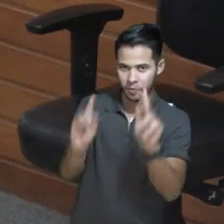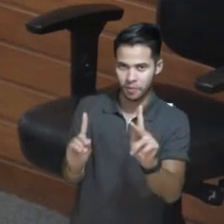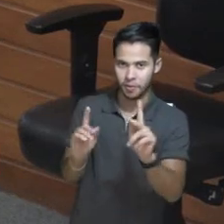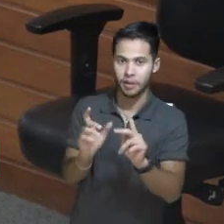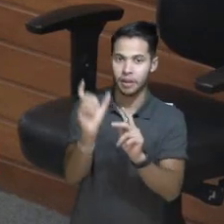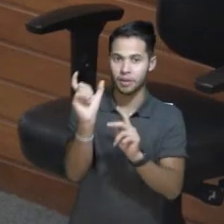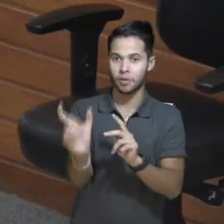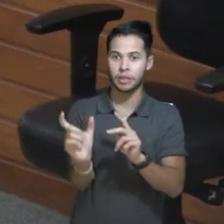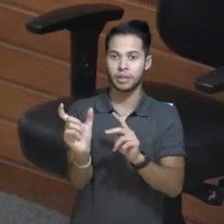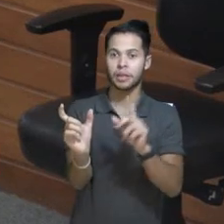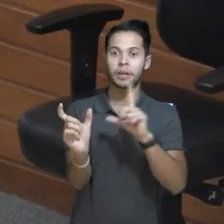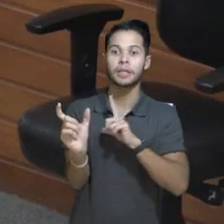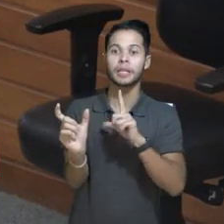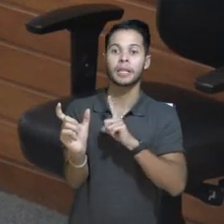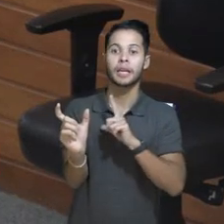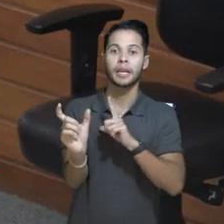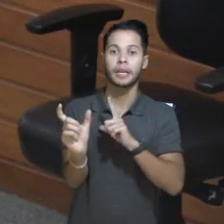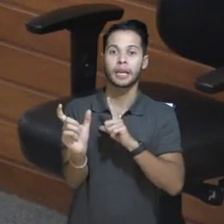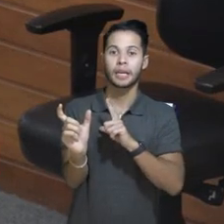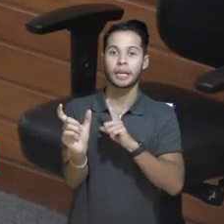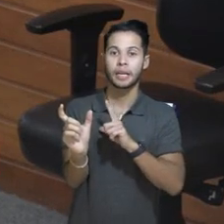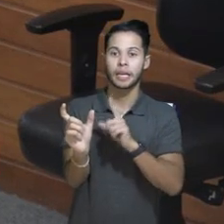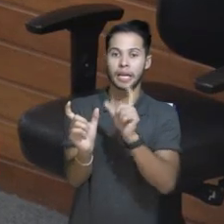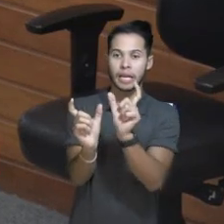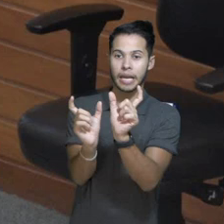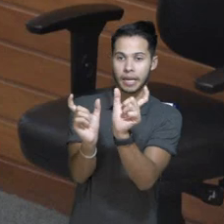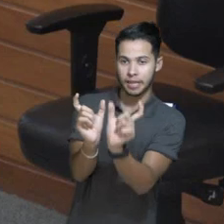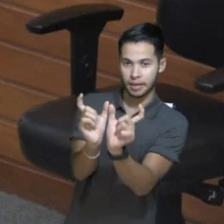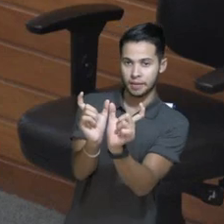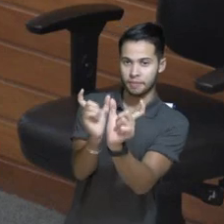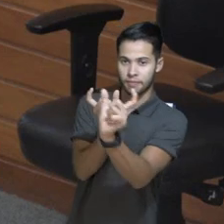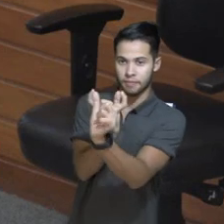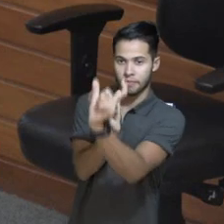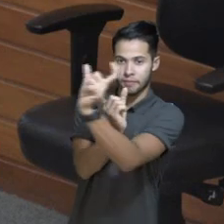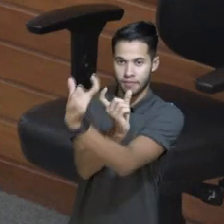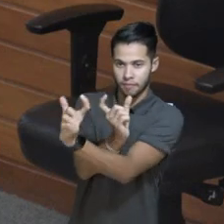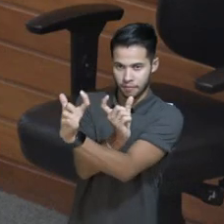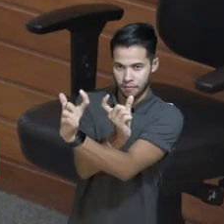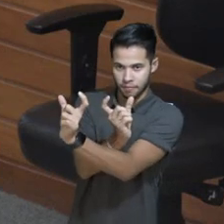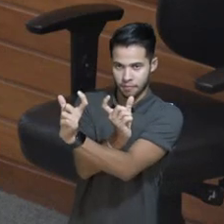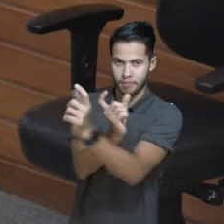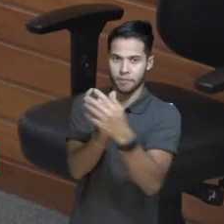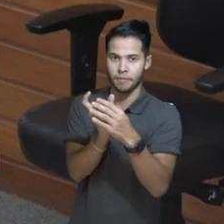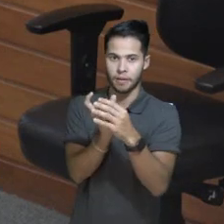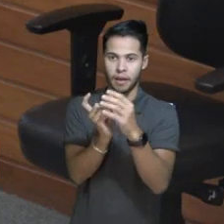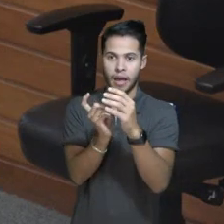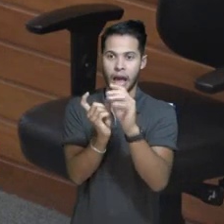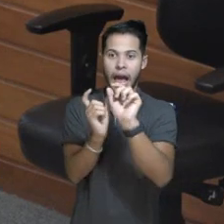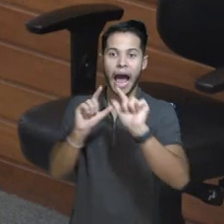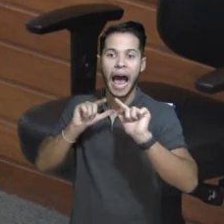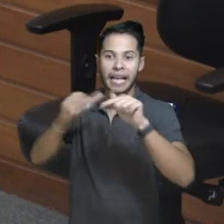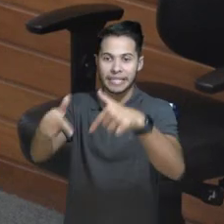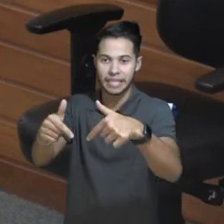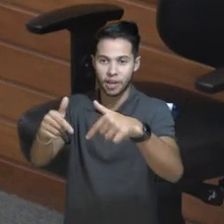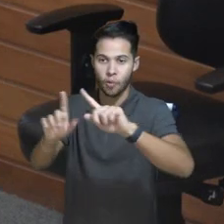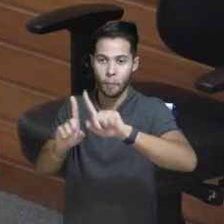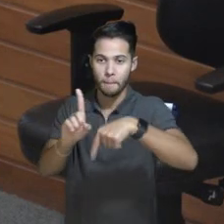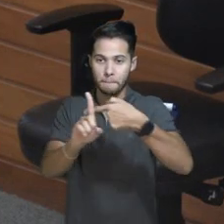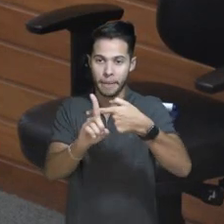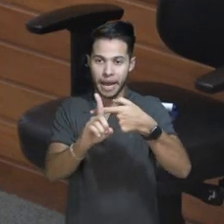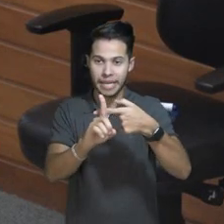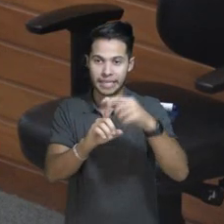do tem dois tem um prefixo e um sufixo ação e educar